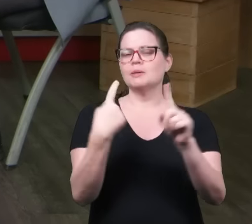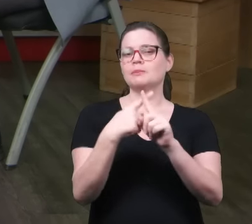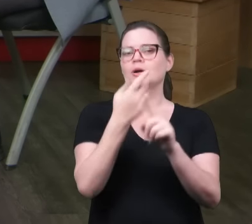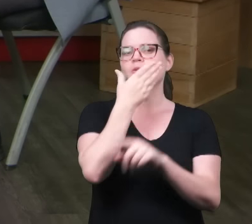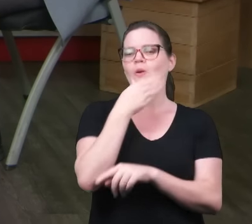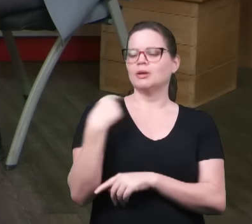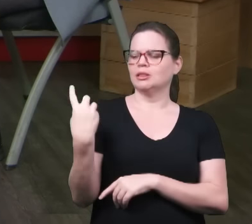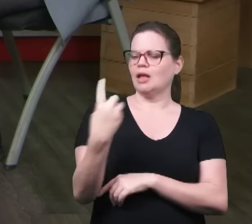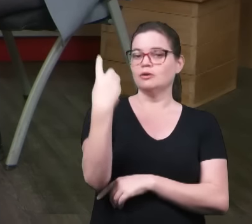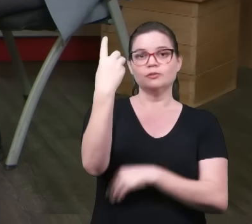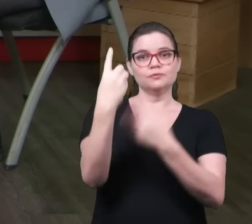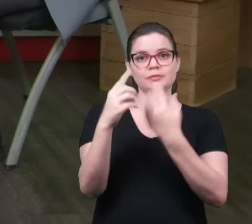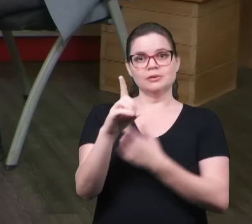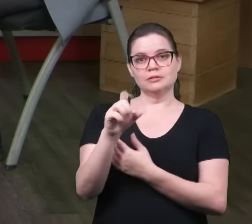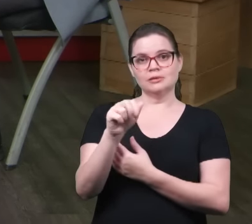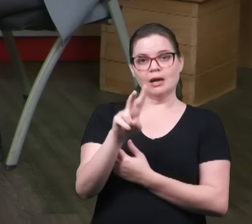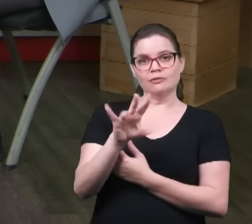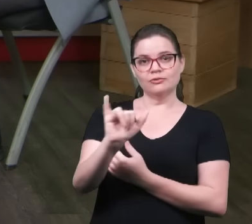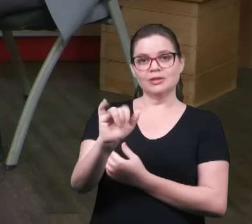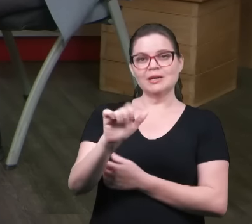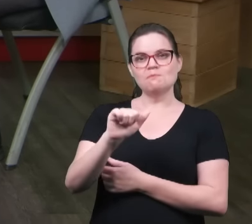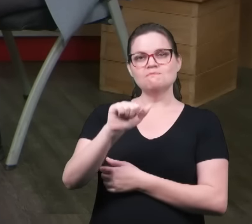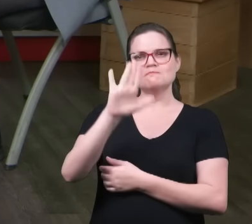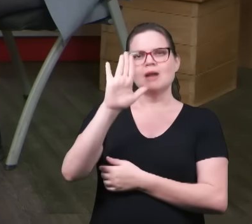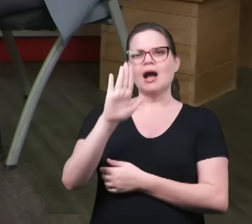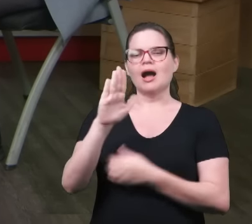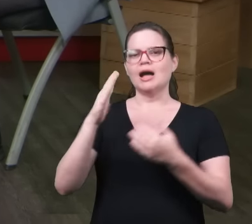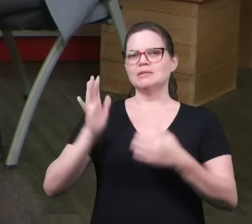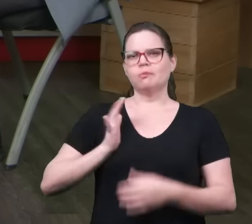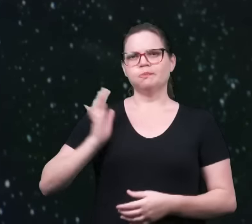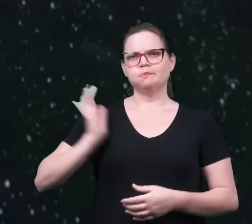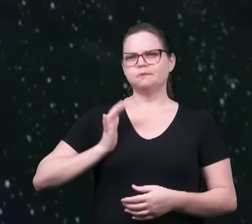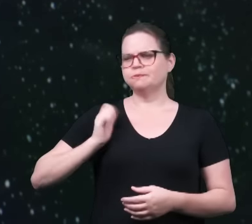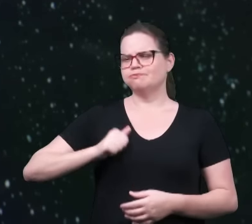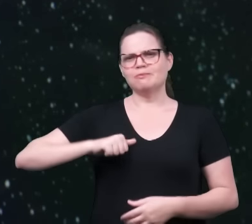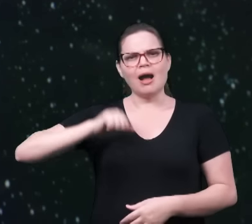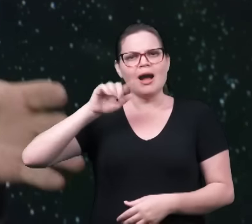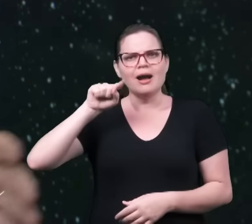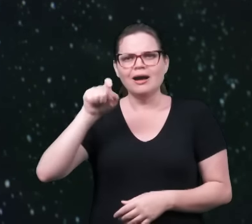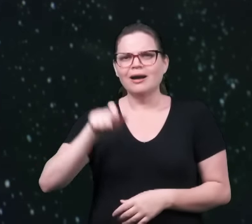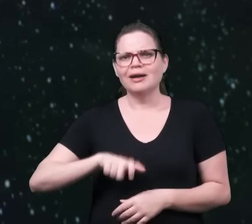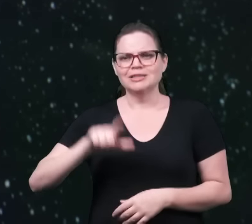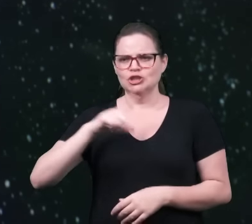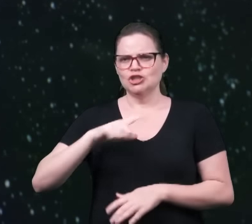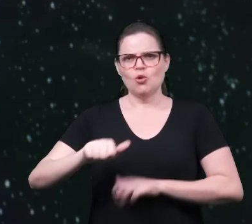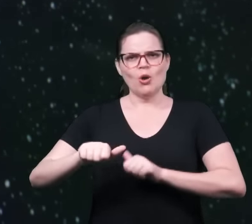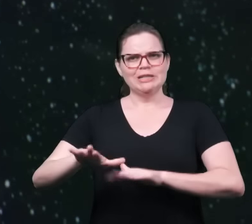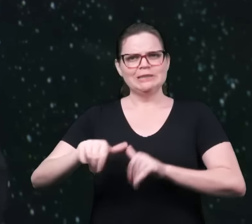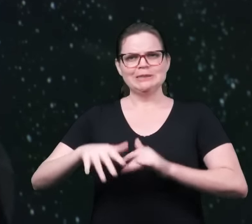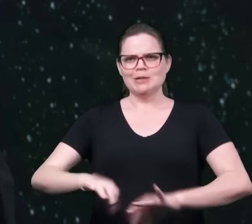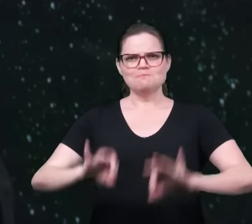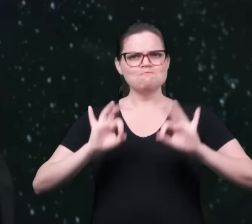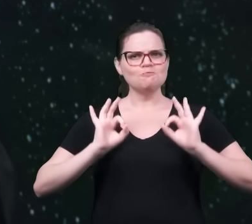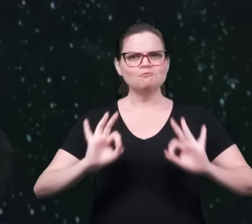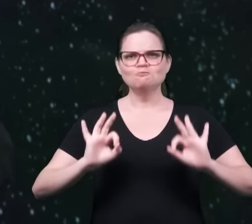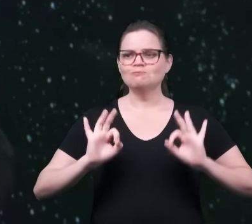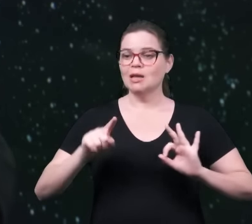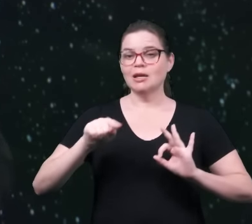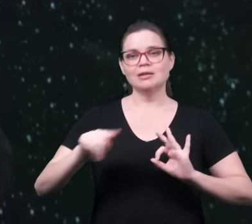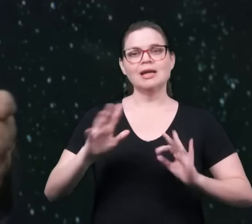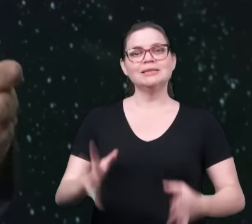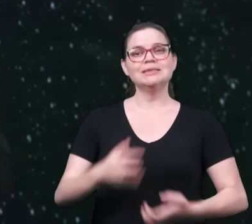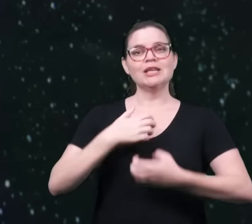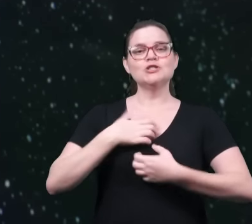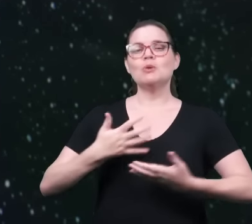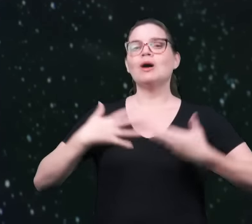rei, foi um dos reis, o rei mais próximo que já existiu, né? Um homem rico, um exército extraordinário. Alegrei-me quando me